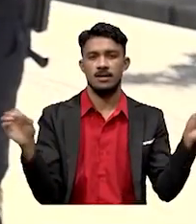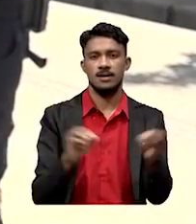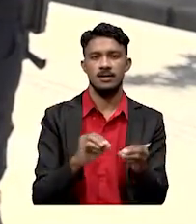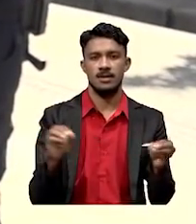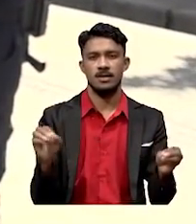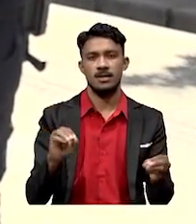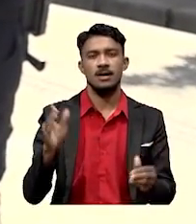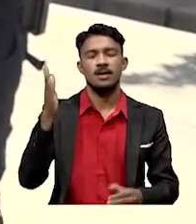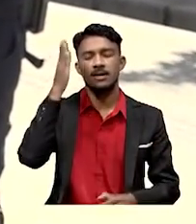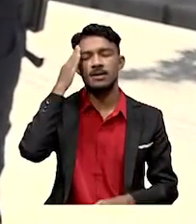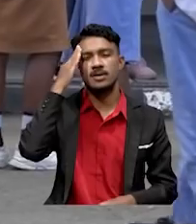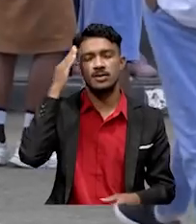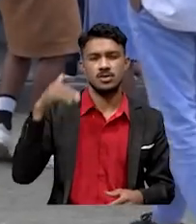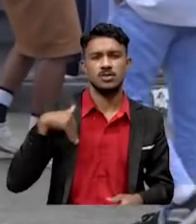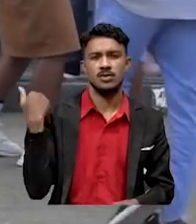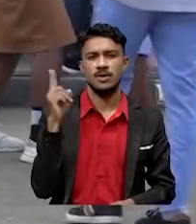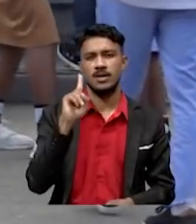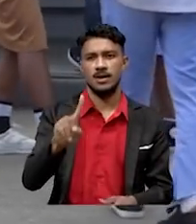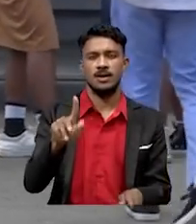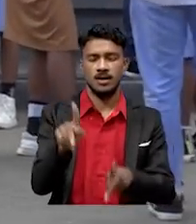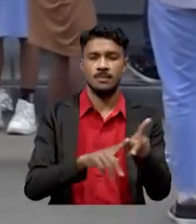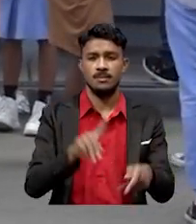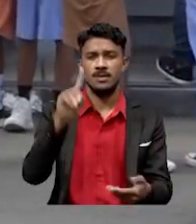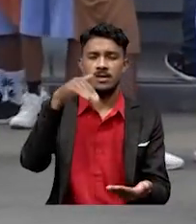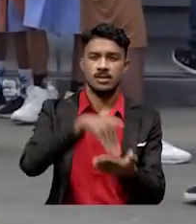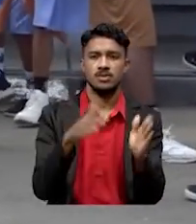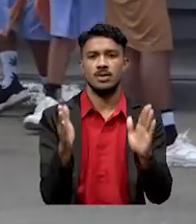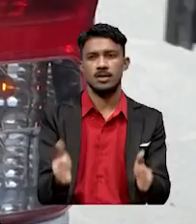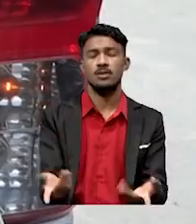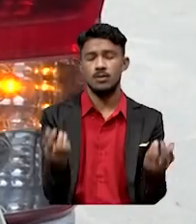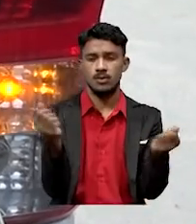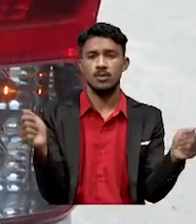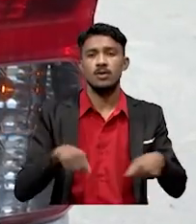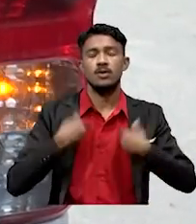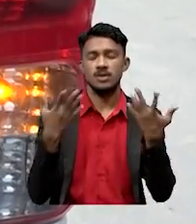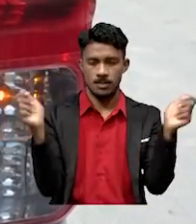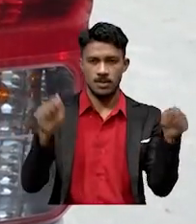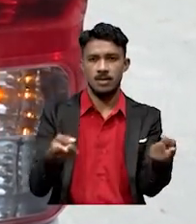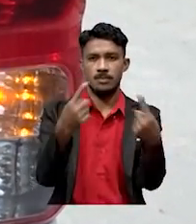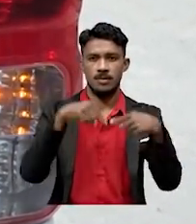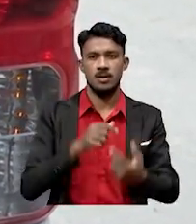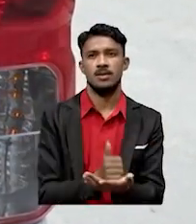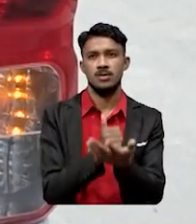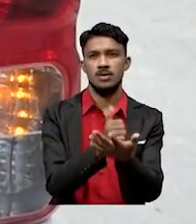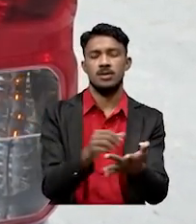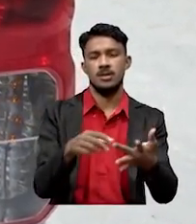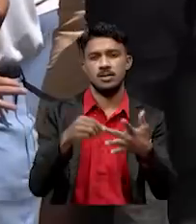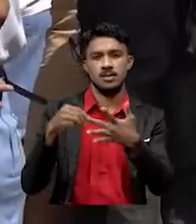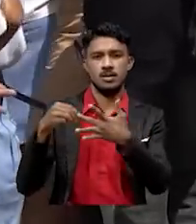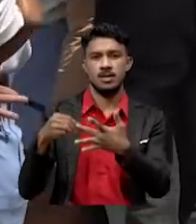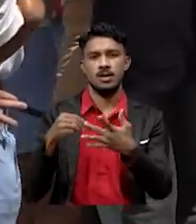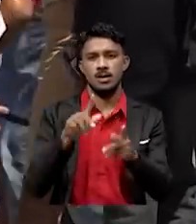sentar nessa jovem ida estudante, é uma estudante, para o exato mais colaborar. Liliu, o